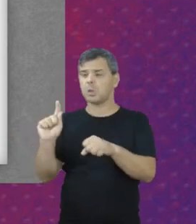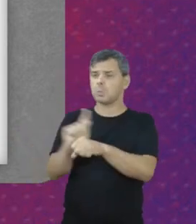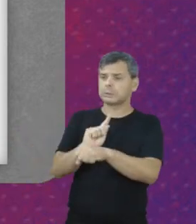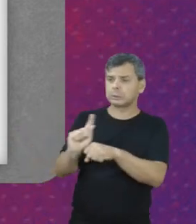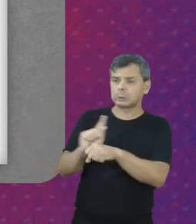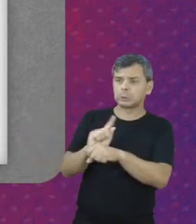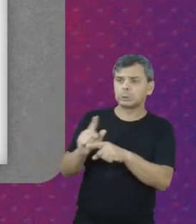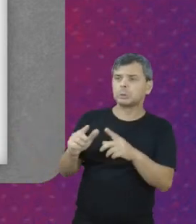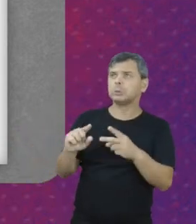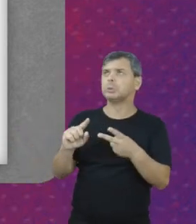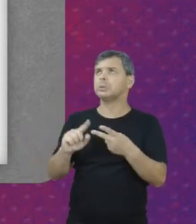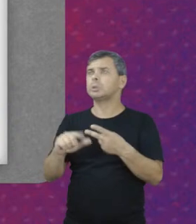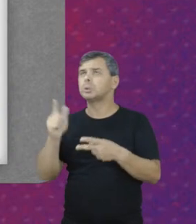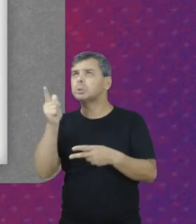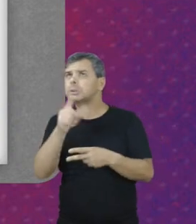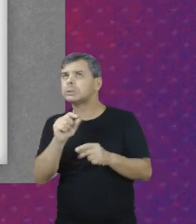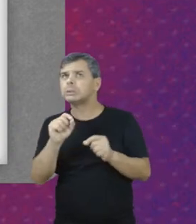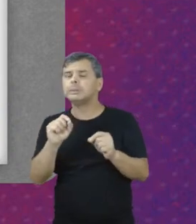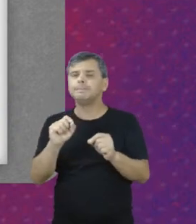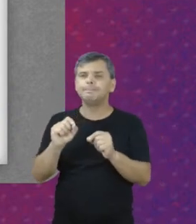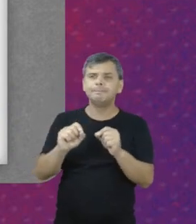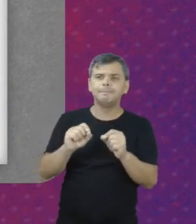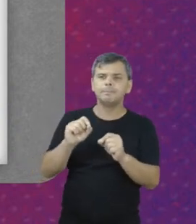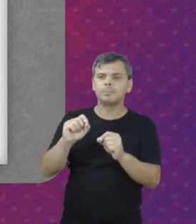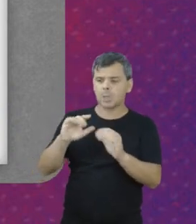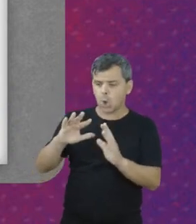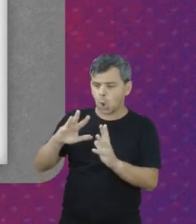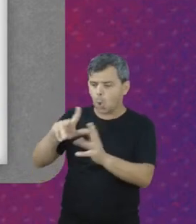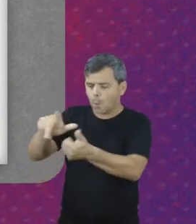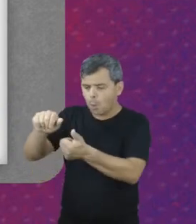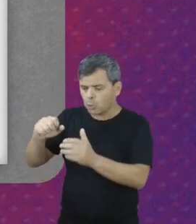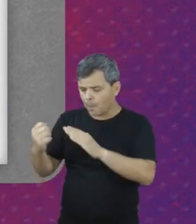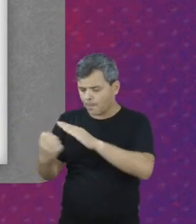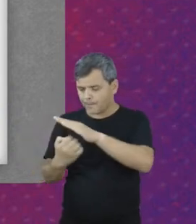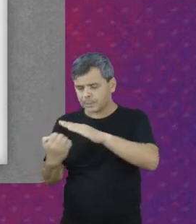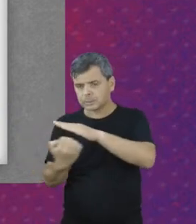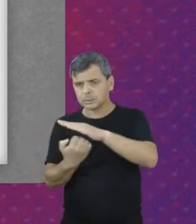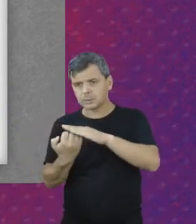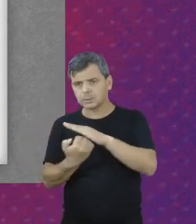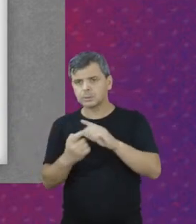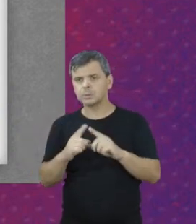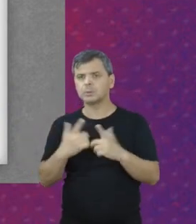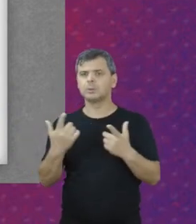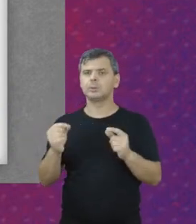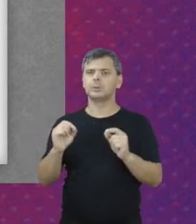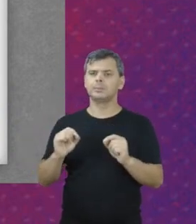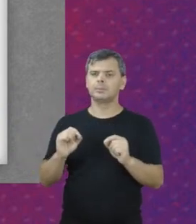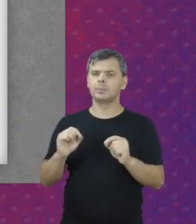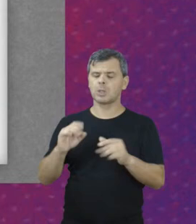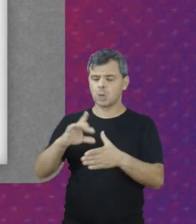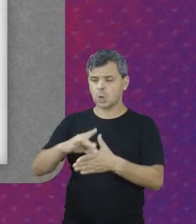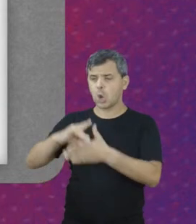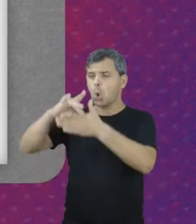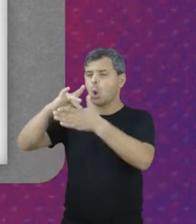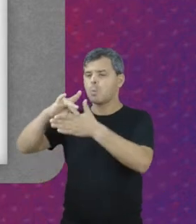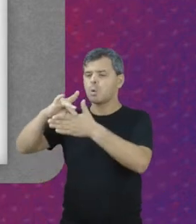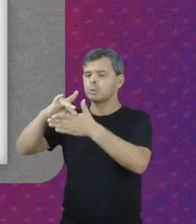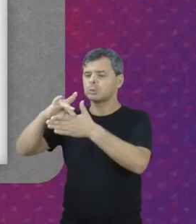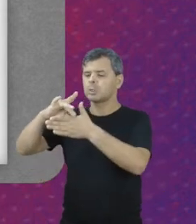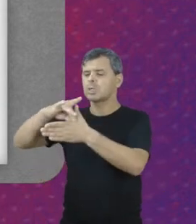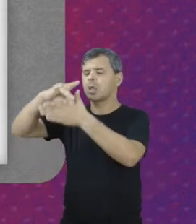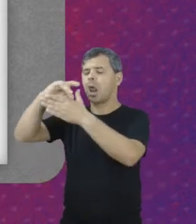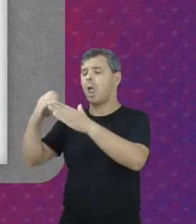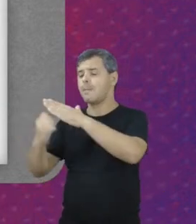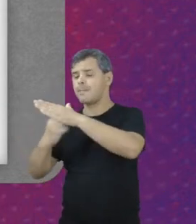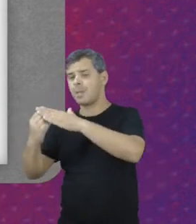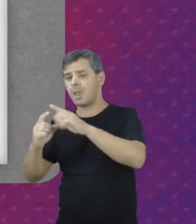gestora, de alcançar um mundo empresarial uma liderança de empresa.